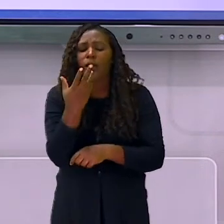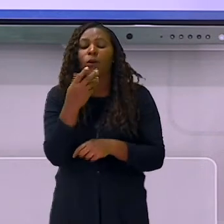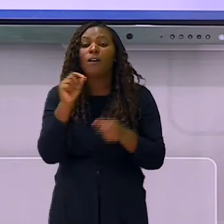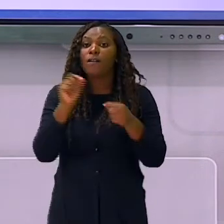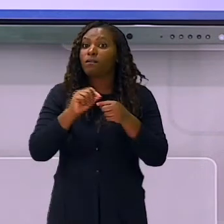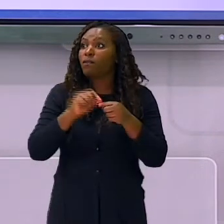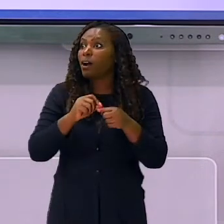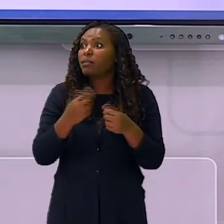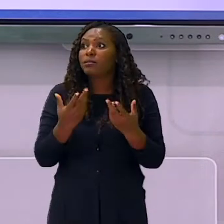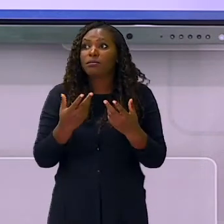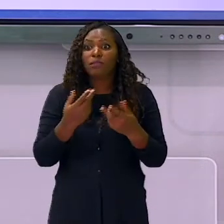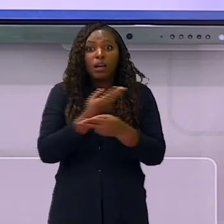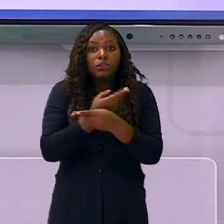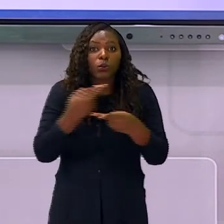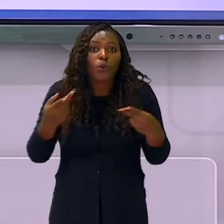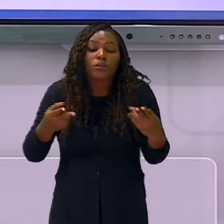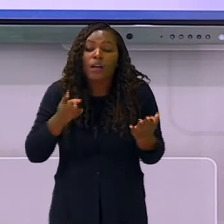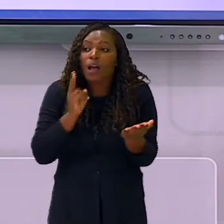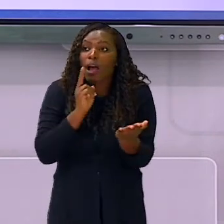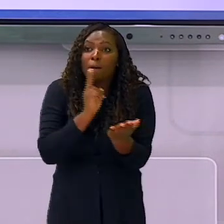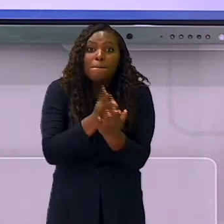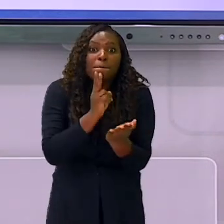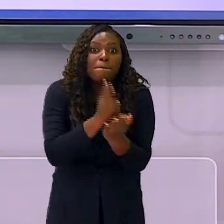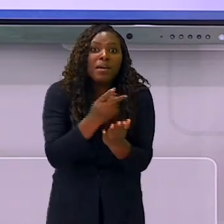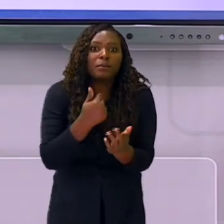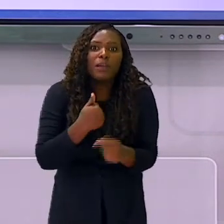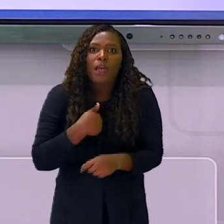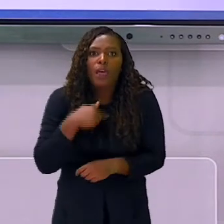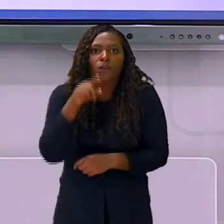você, mas usa técnicas diferentes.